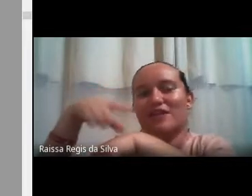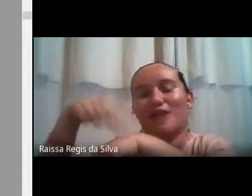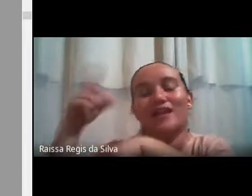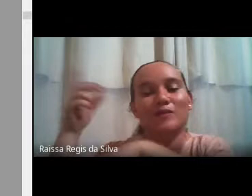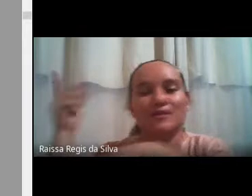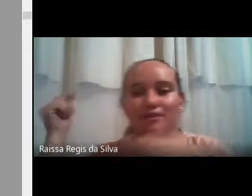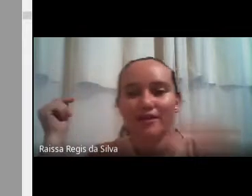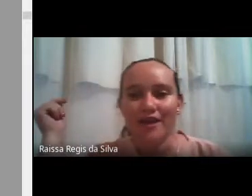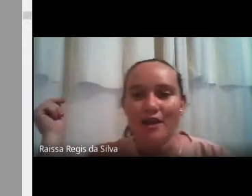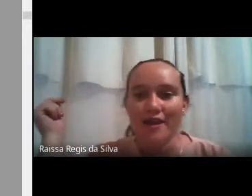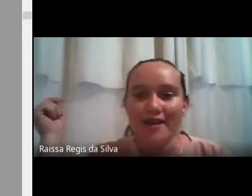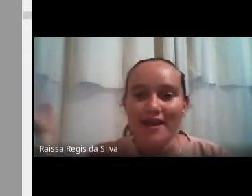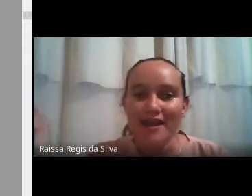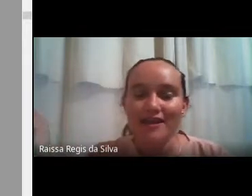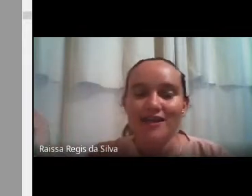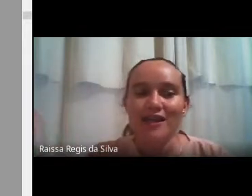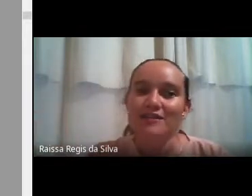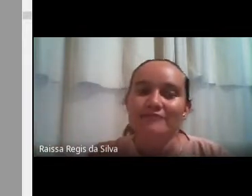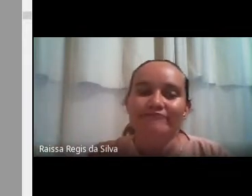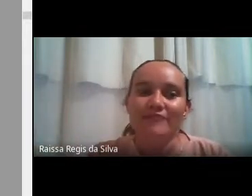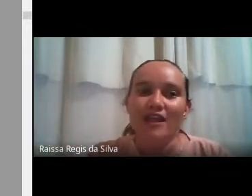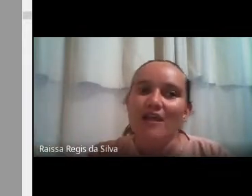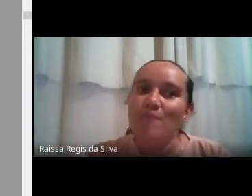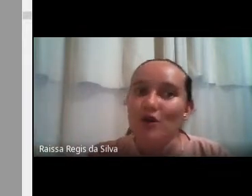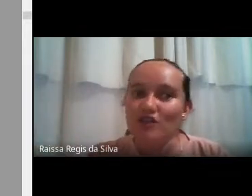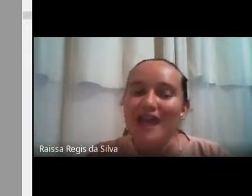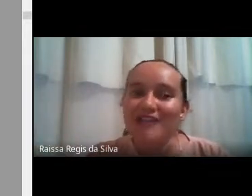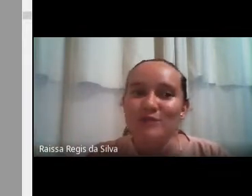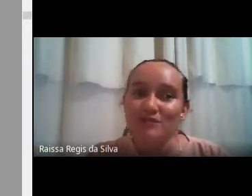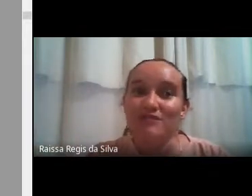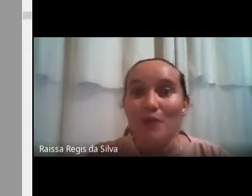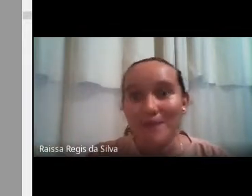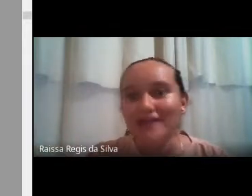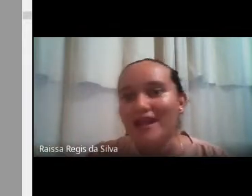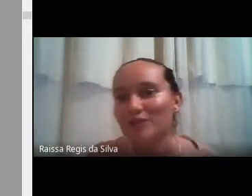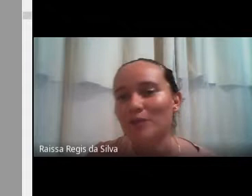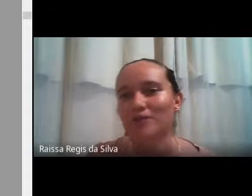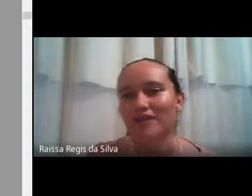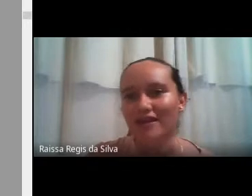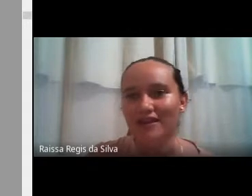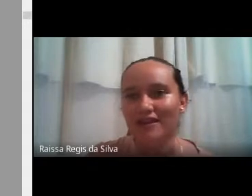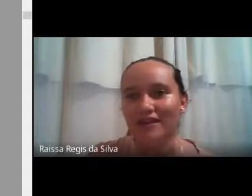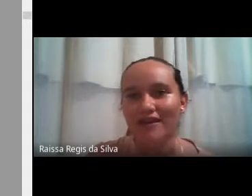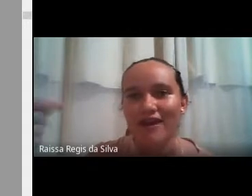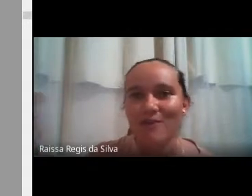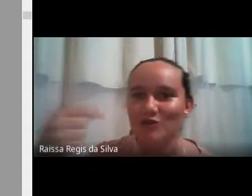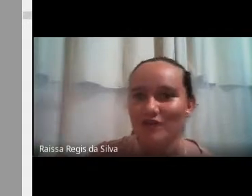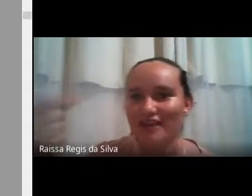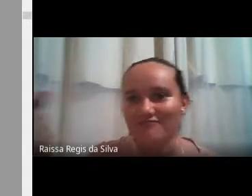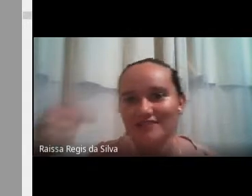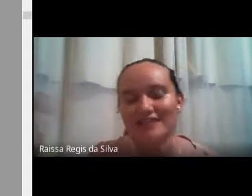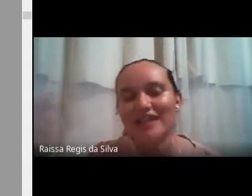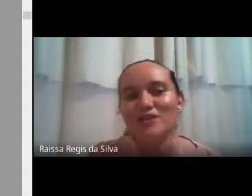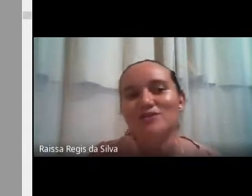esse sinal na Libras. Ele, assim, pode ajudar as pessoas que estão aprendendo, né? Porque aí a pessoa